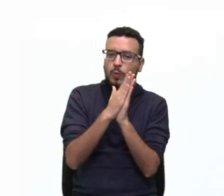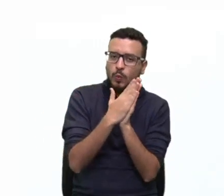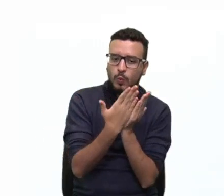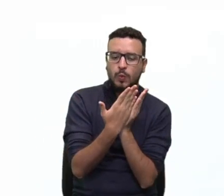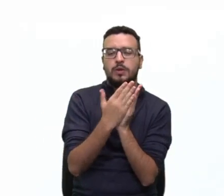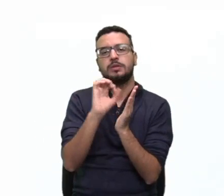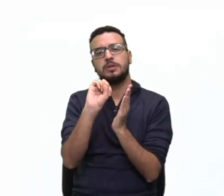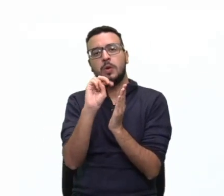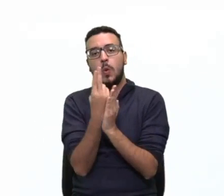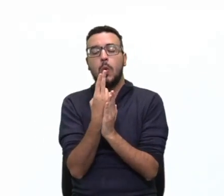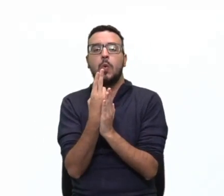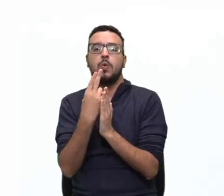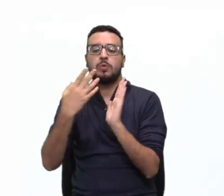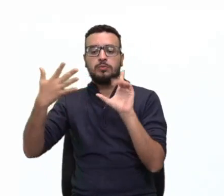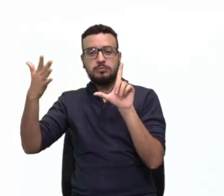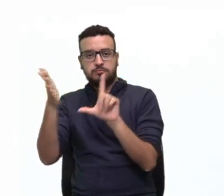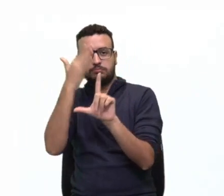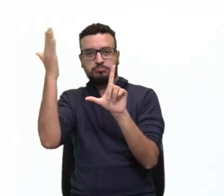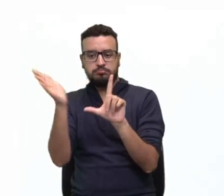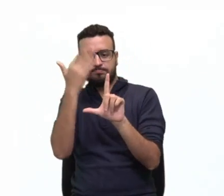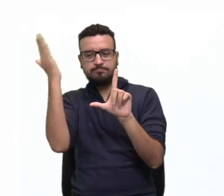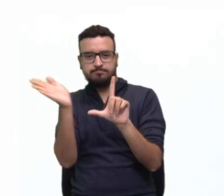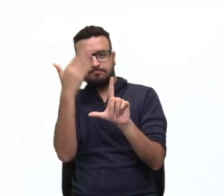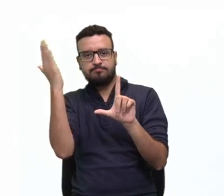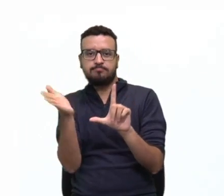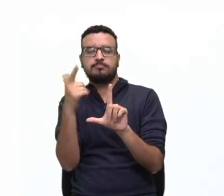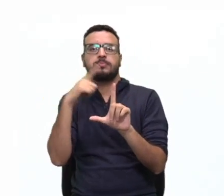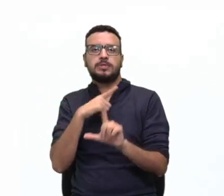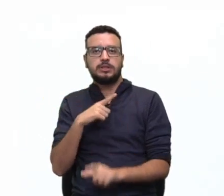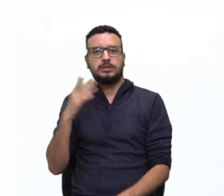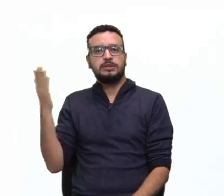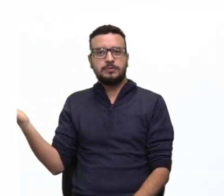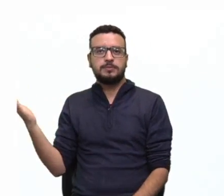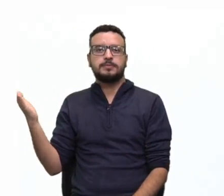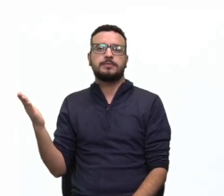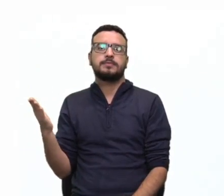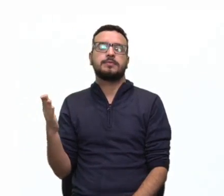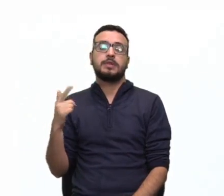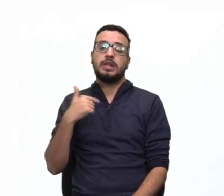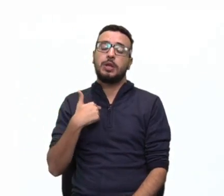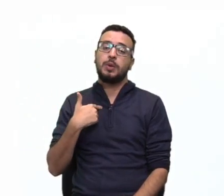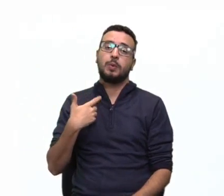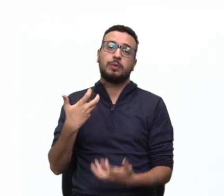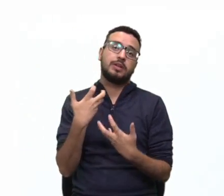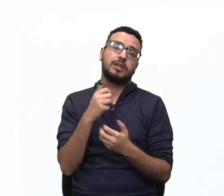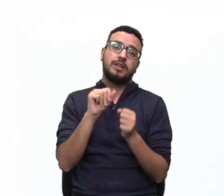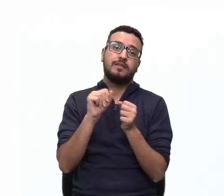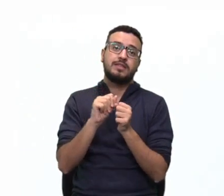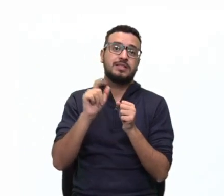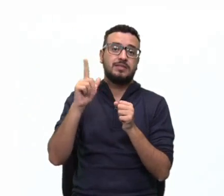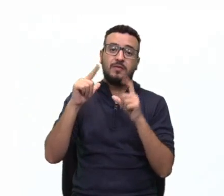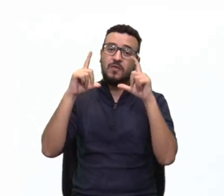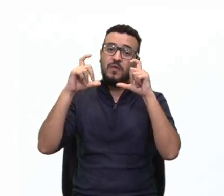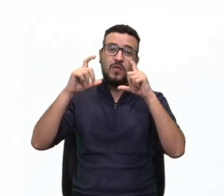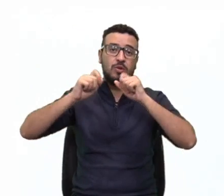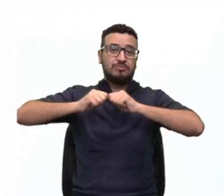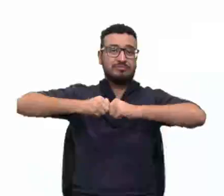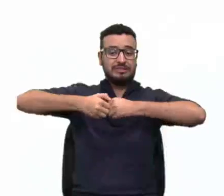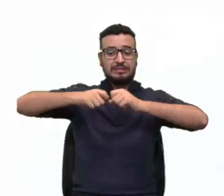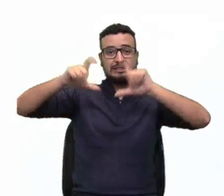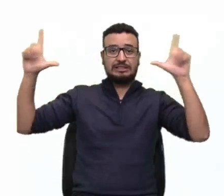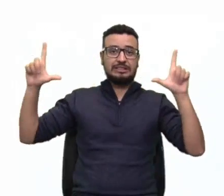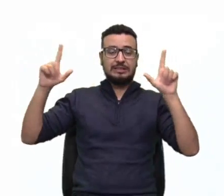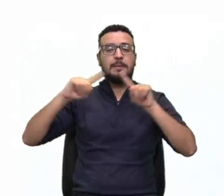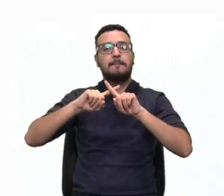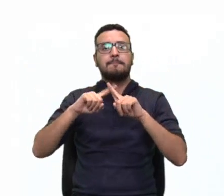você sabe que a gente tem um espaço para colocar no slide. Eu gostaria de fazer uma figura enorme, mas